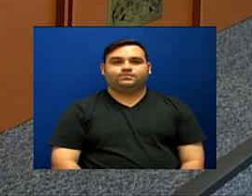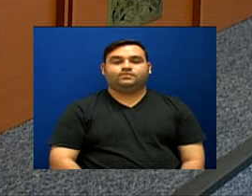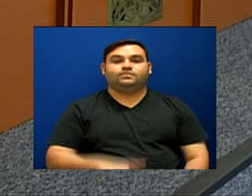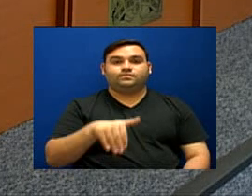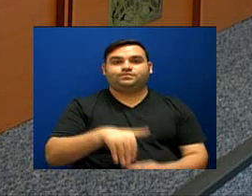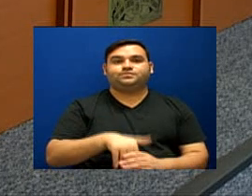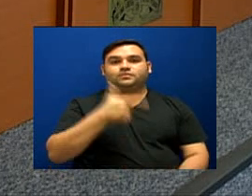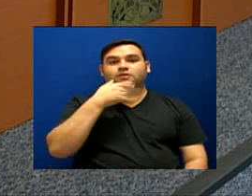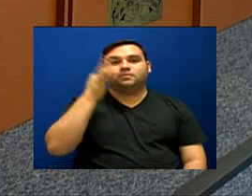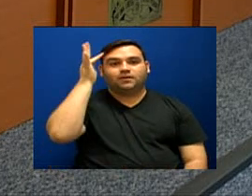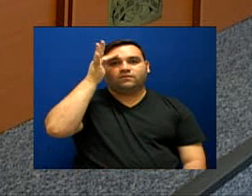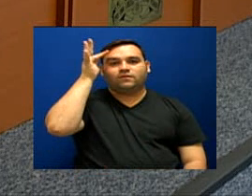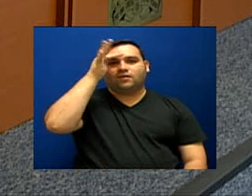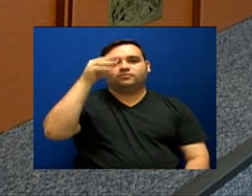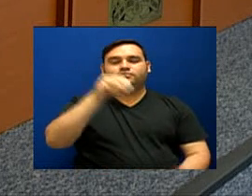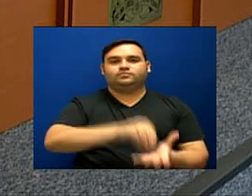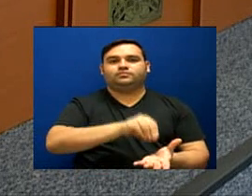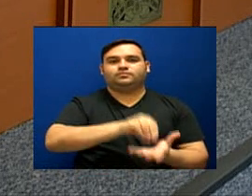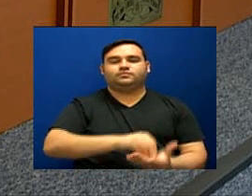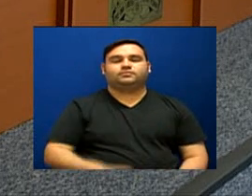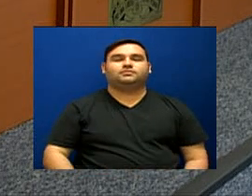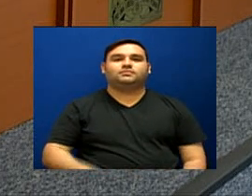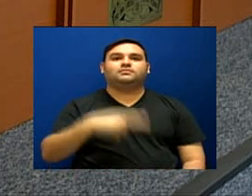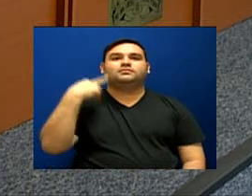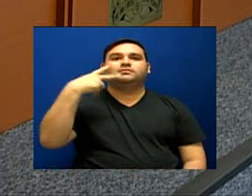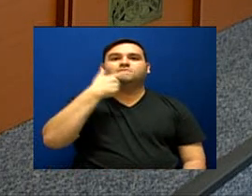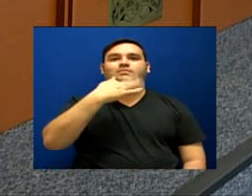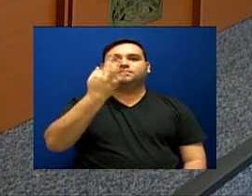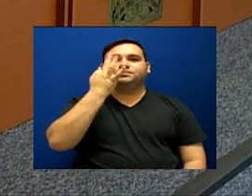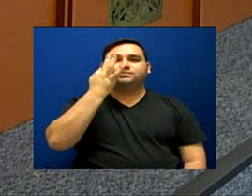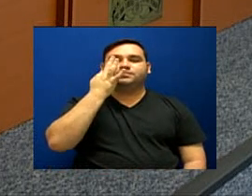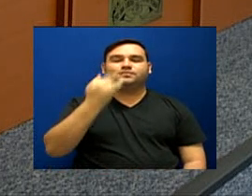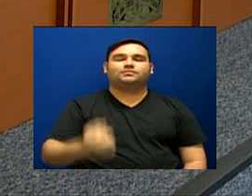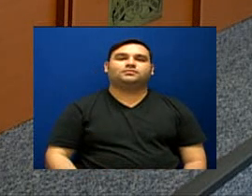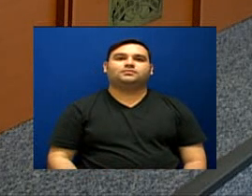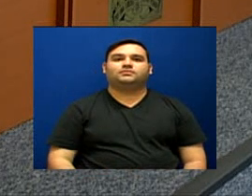Voto vereador Fausto Pérez, vereador Fernando Dini,